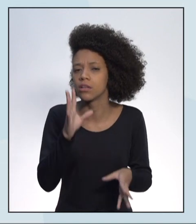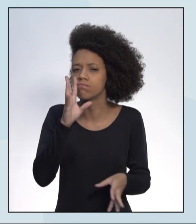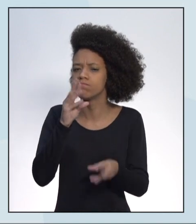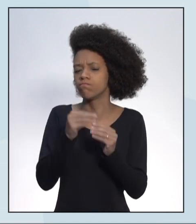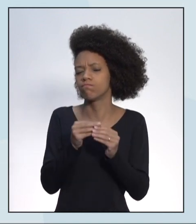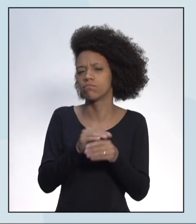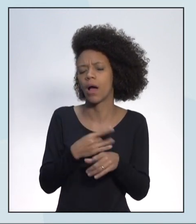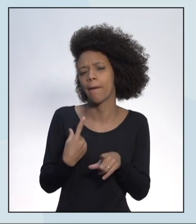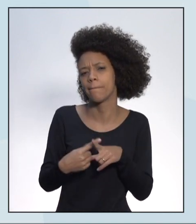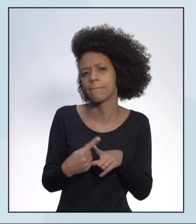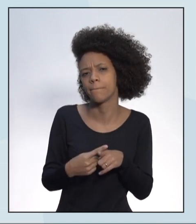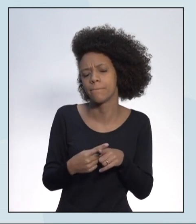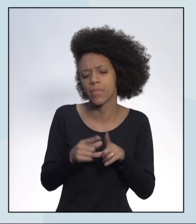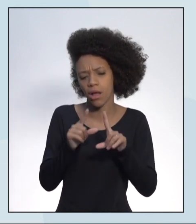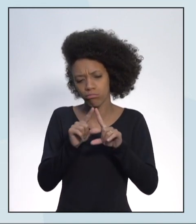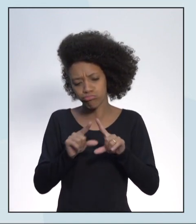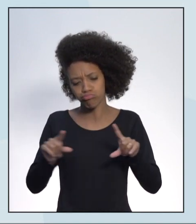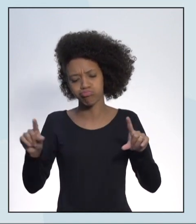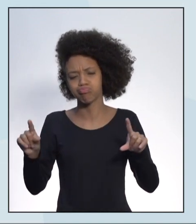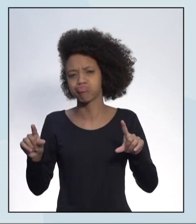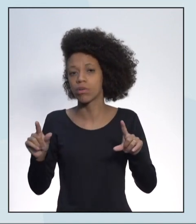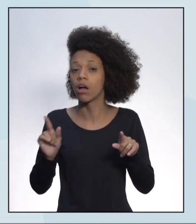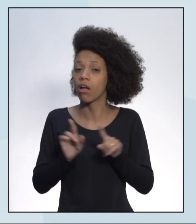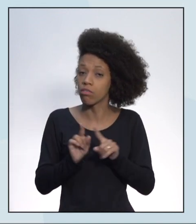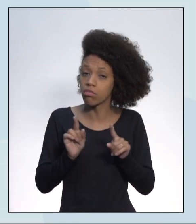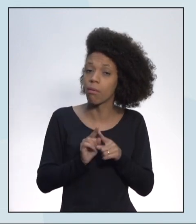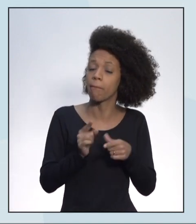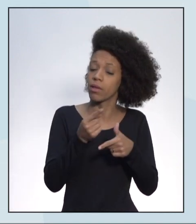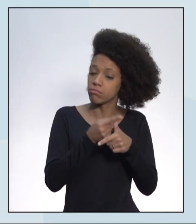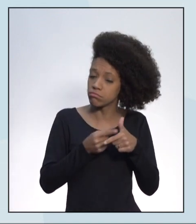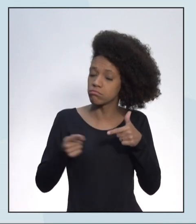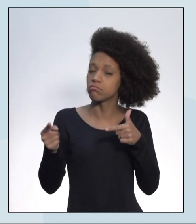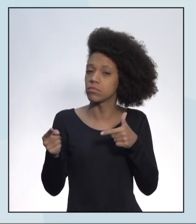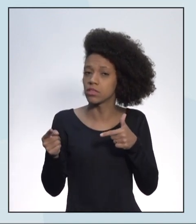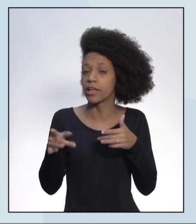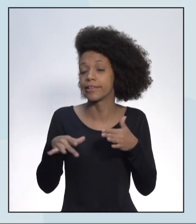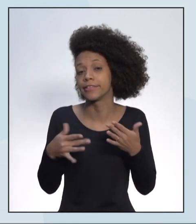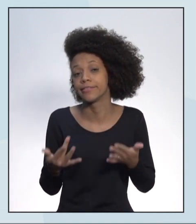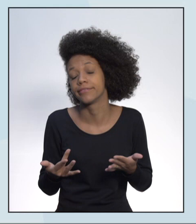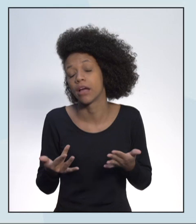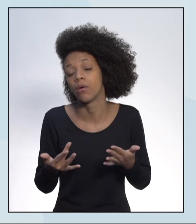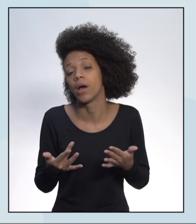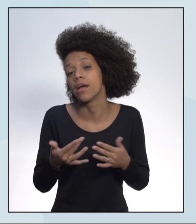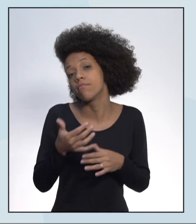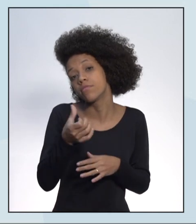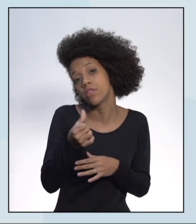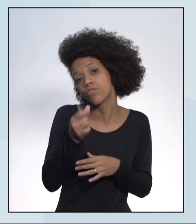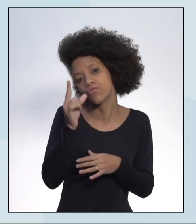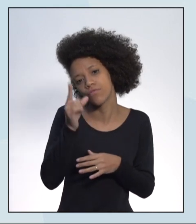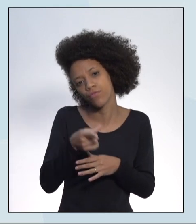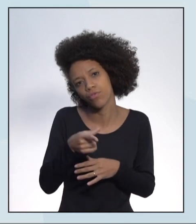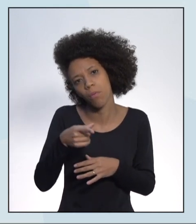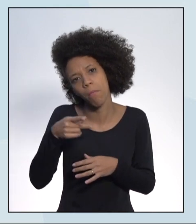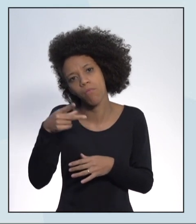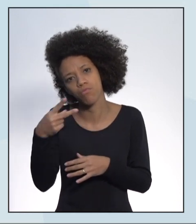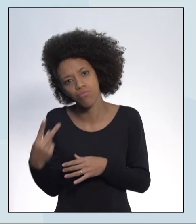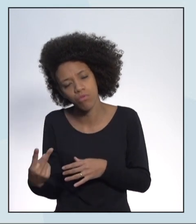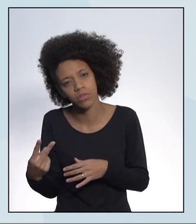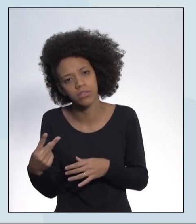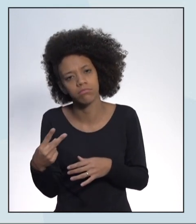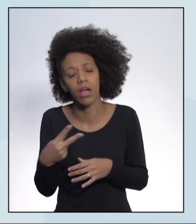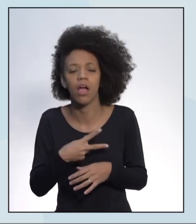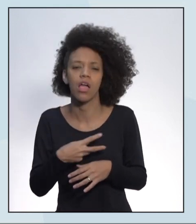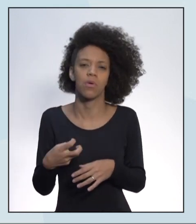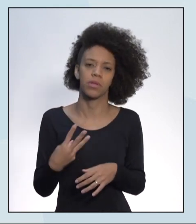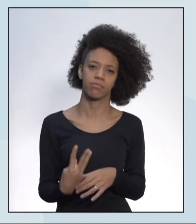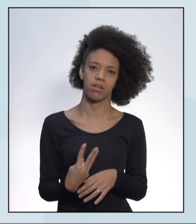simplificou, porque toda fração é também uma divisão. E aí 6 dividido por 2 dá 3. Né? É